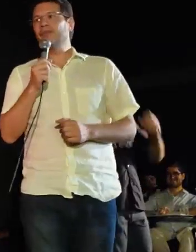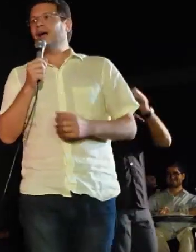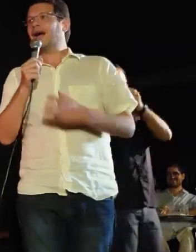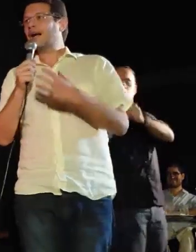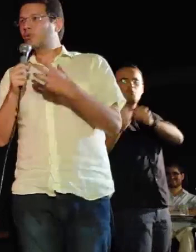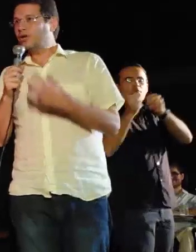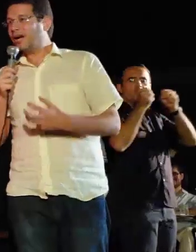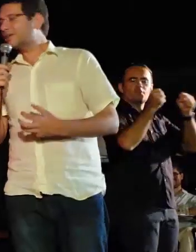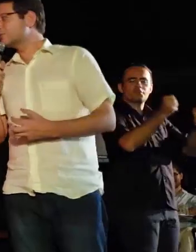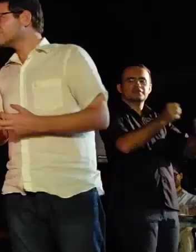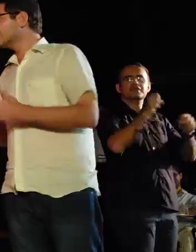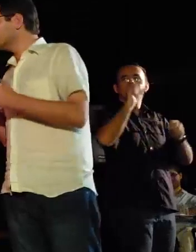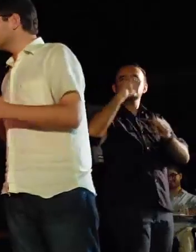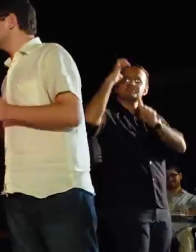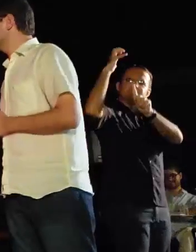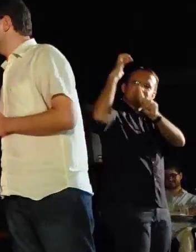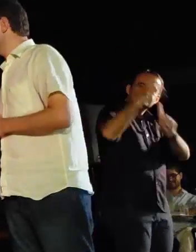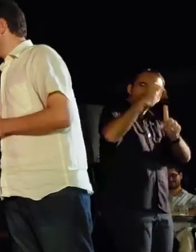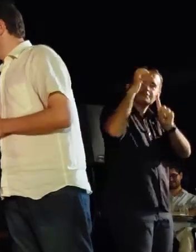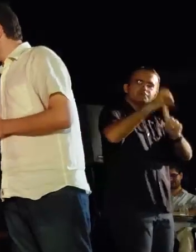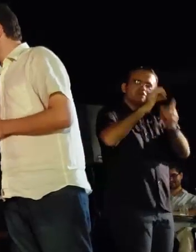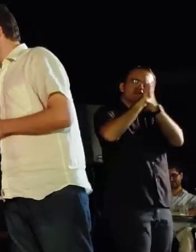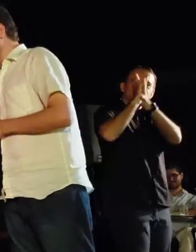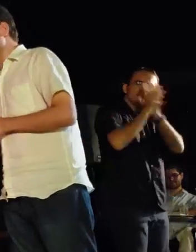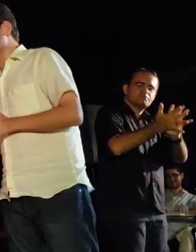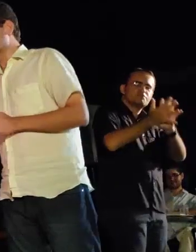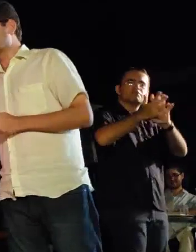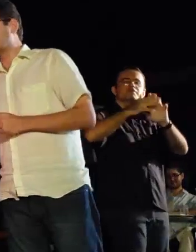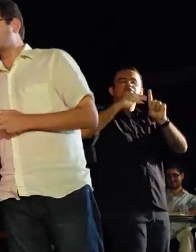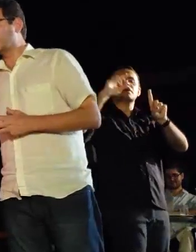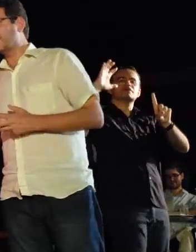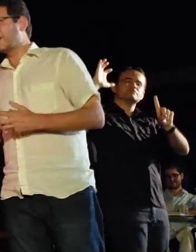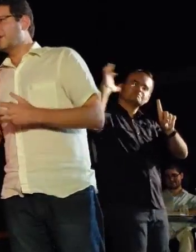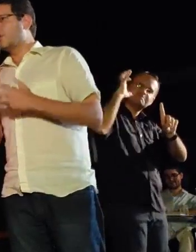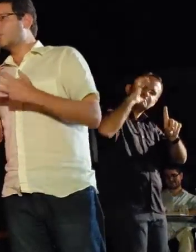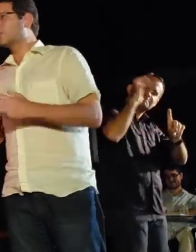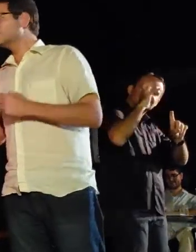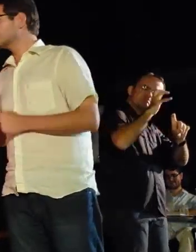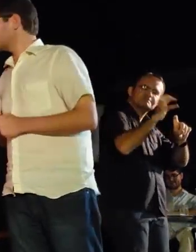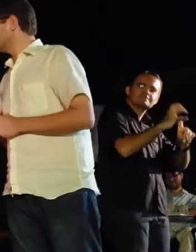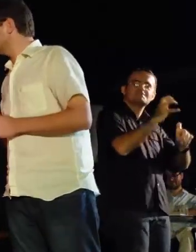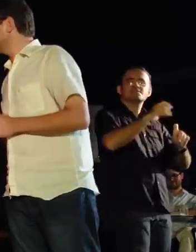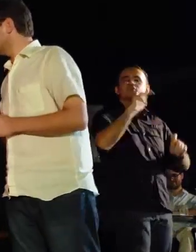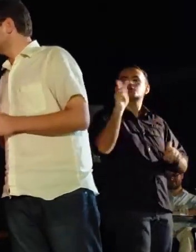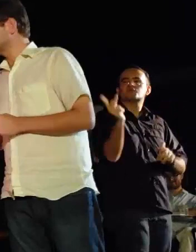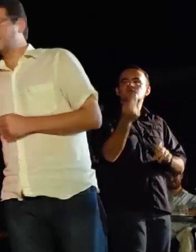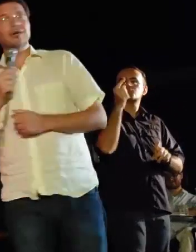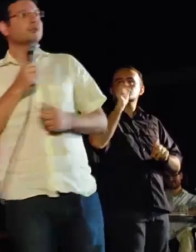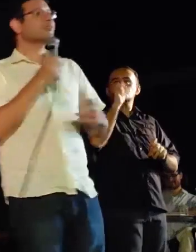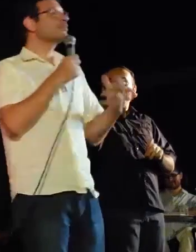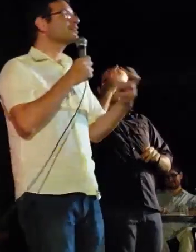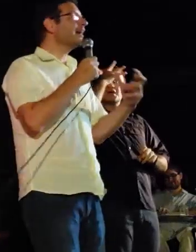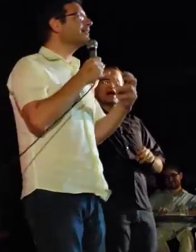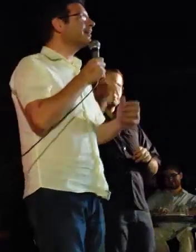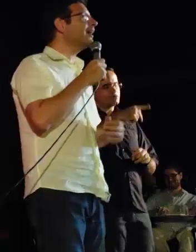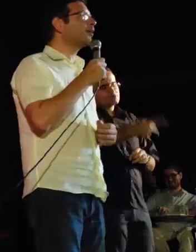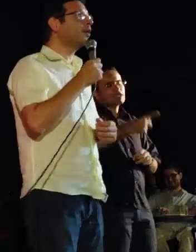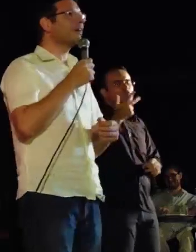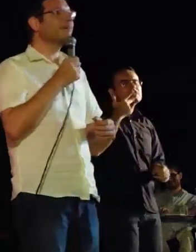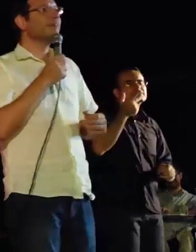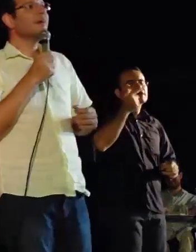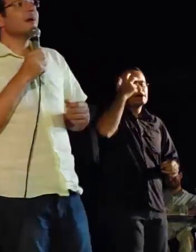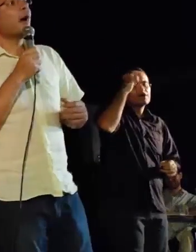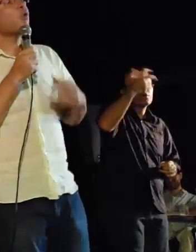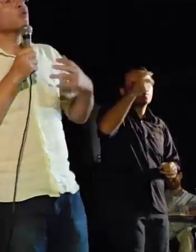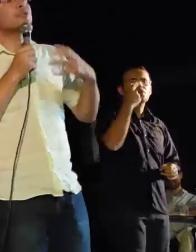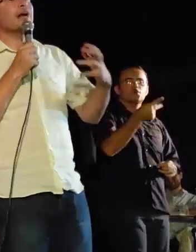quer acabrunhados, e eu vou usar um verbo muito cearense, Vladimir. O poder nos quer amofinados. Nós temos que sair daqui